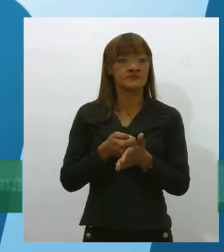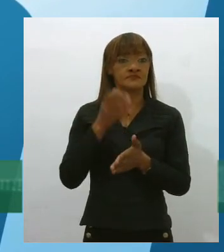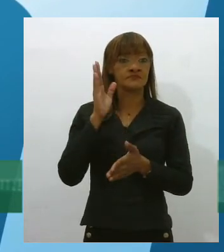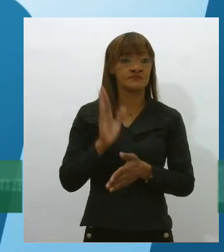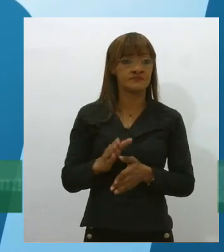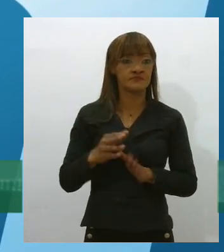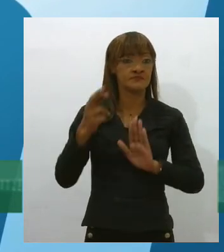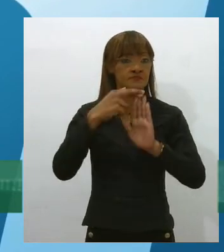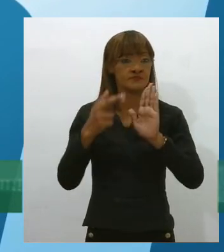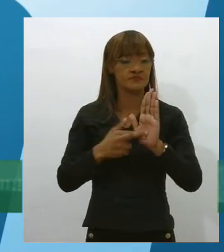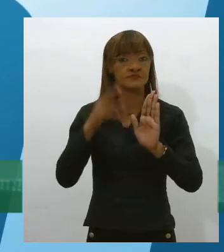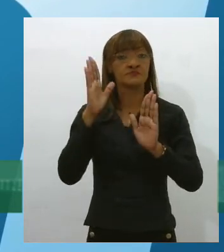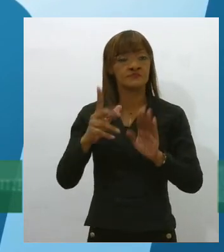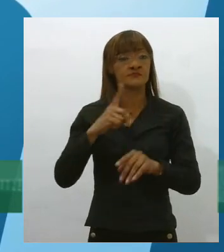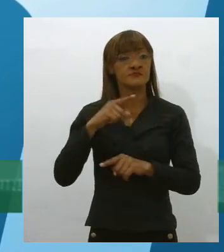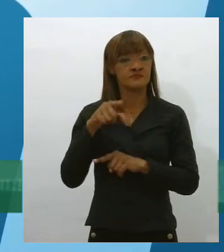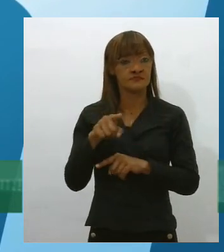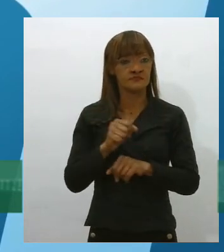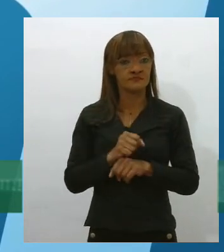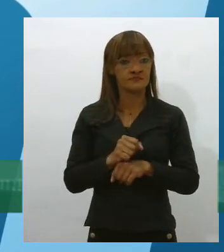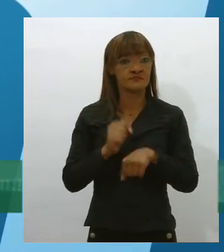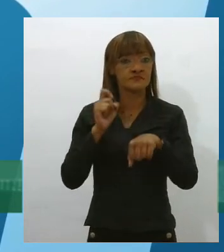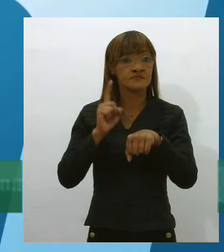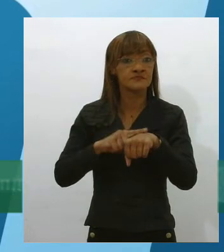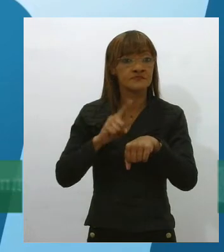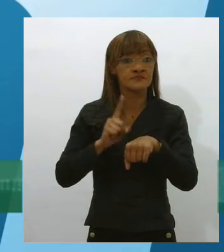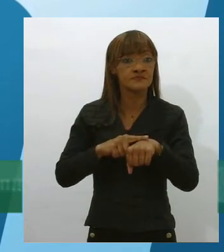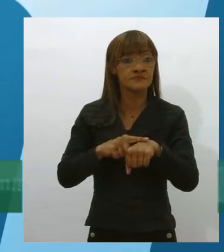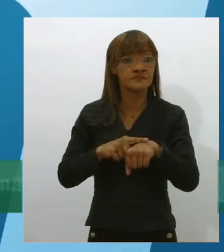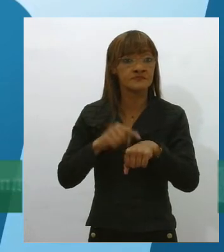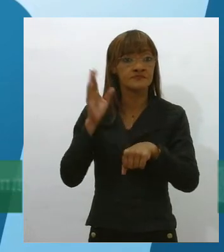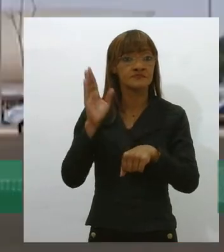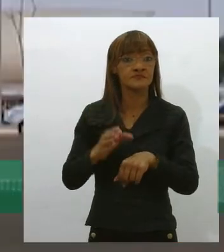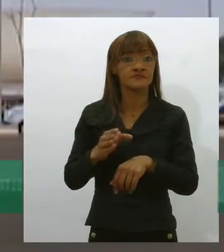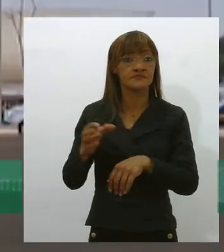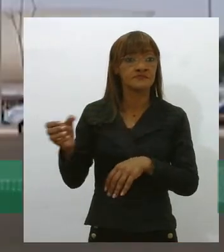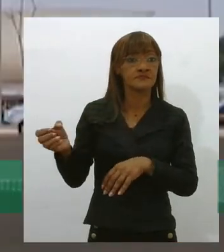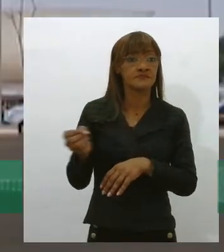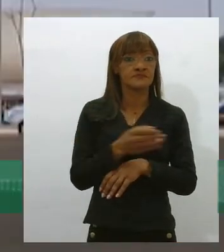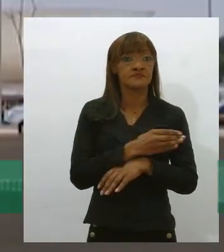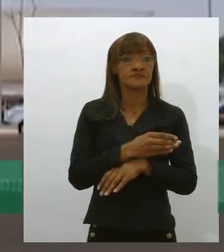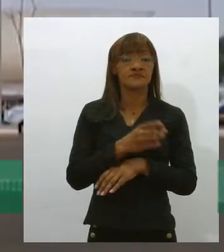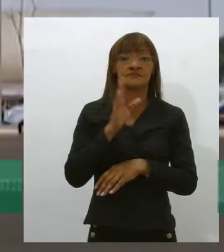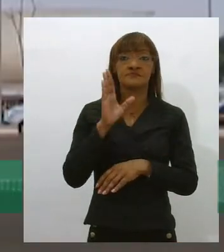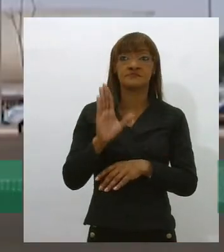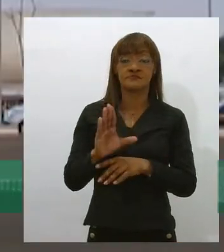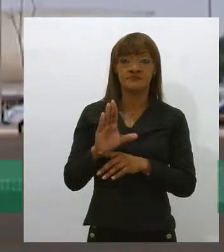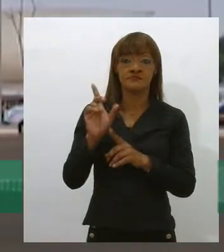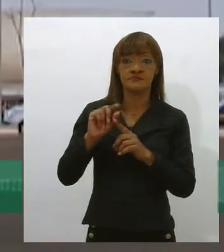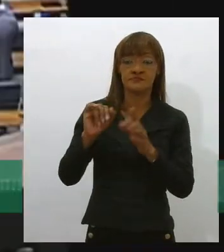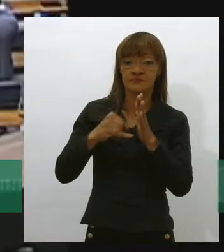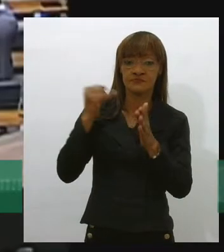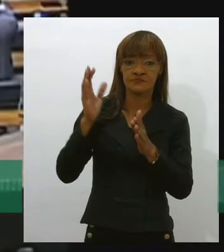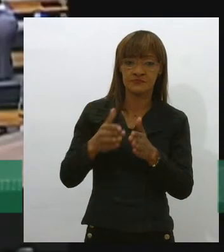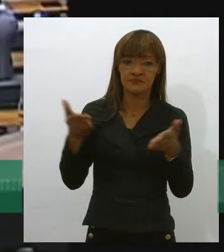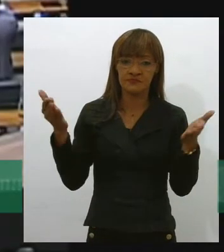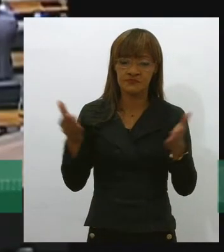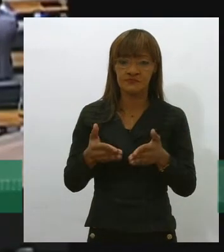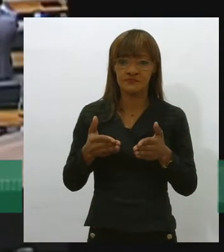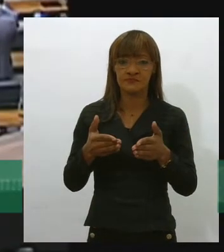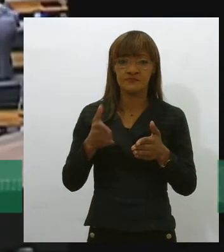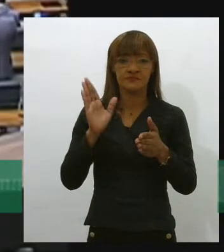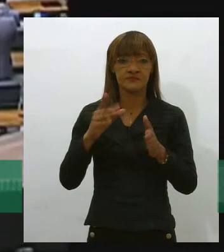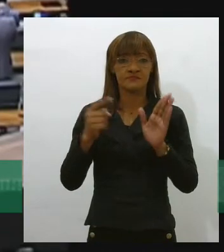estão aí é no momento da Renovação das concessões das emissoras hoje a renovação é automática a